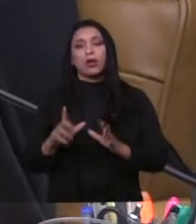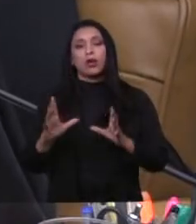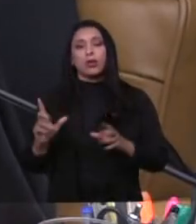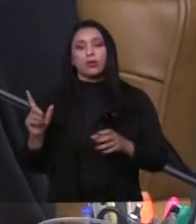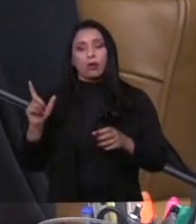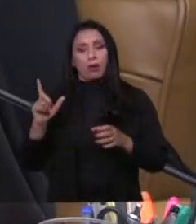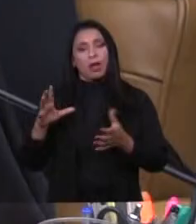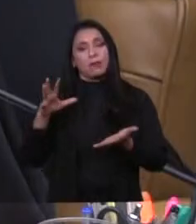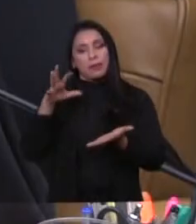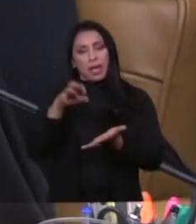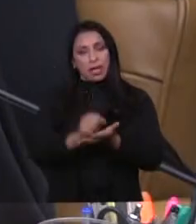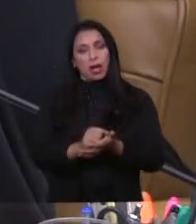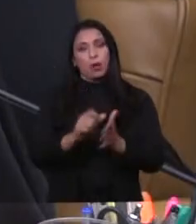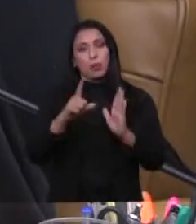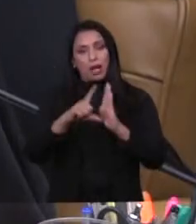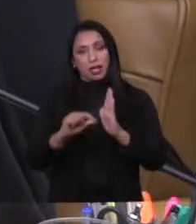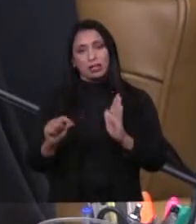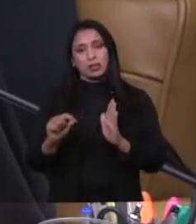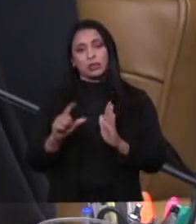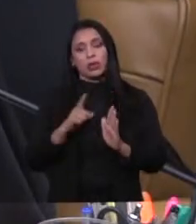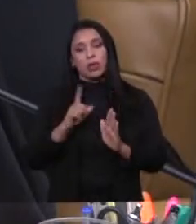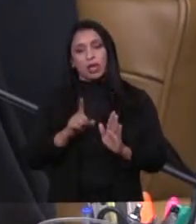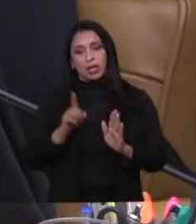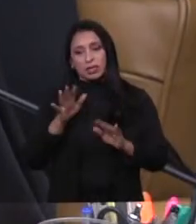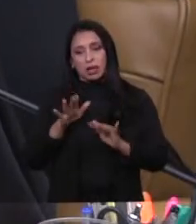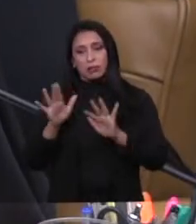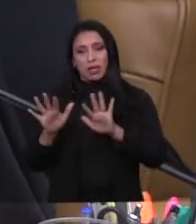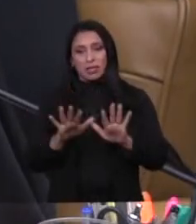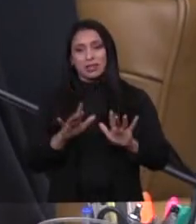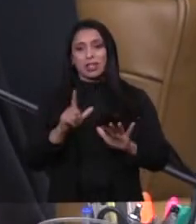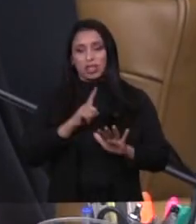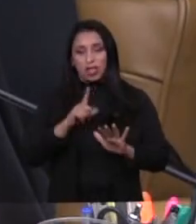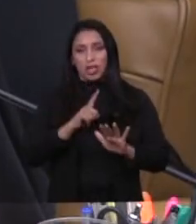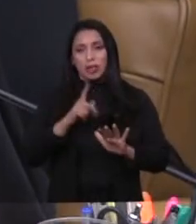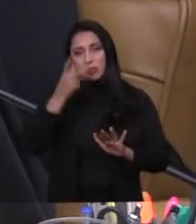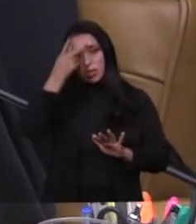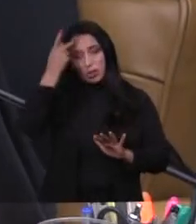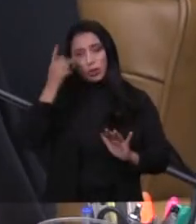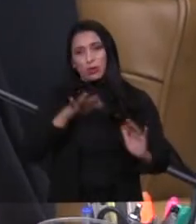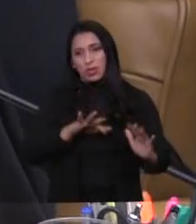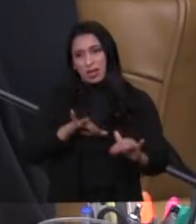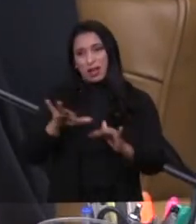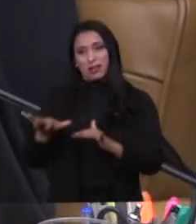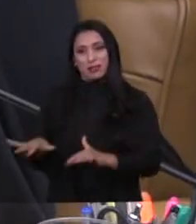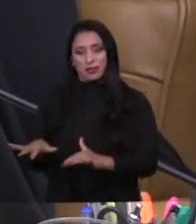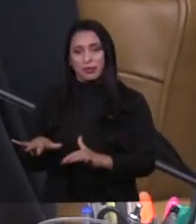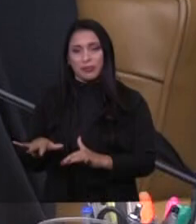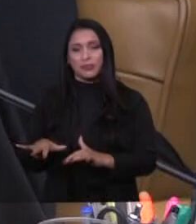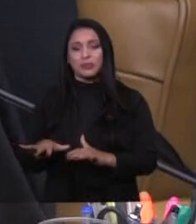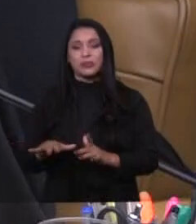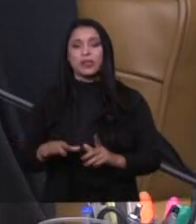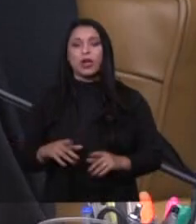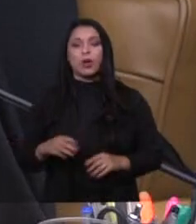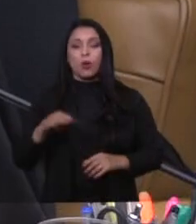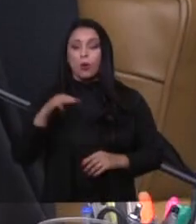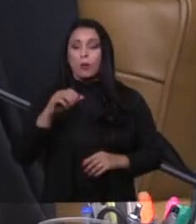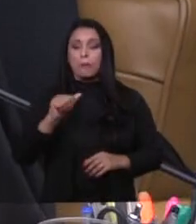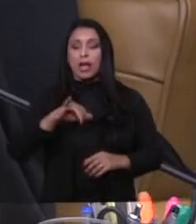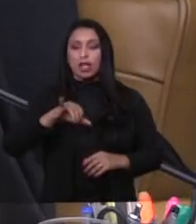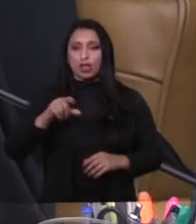do Palácio do Planalto. Na pauta ação penal ainda estava ocupado. 1060, é o Ministério Público Federal do seu depoimento, Lúcio Costa Pereira. O